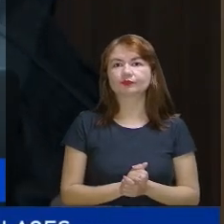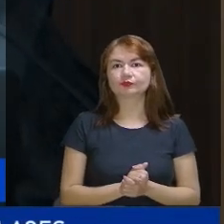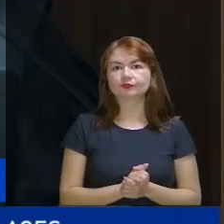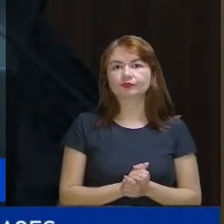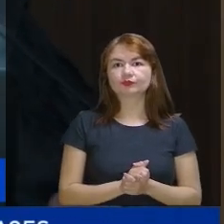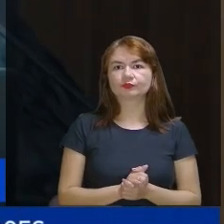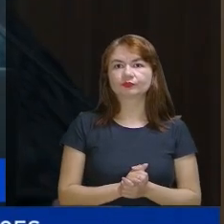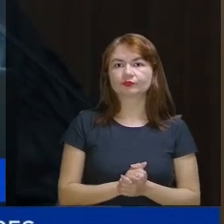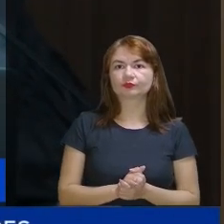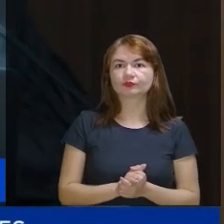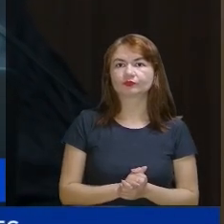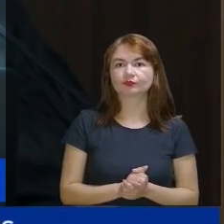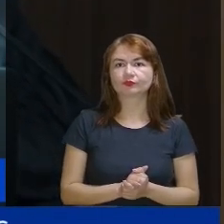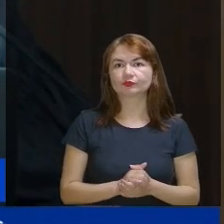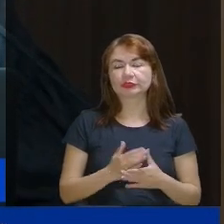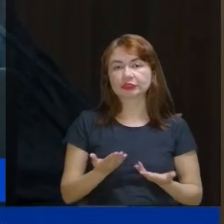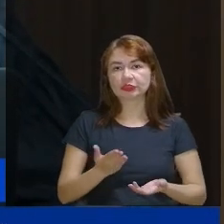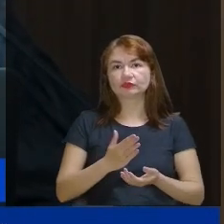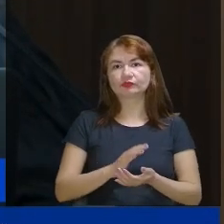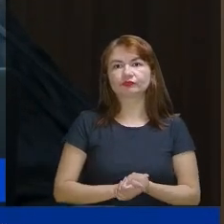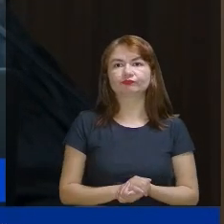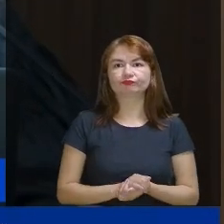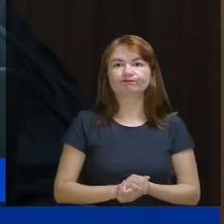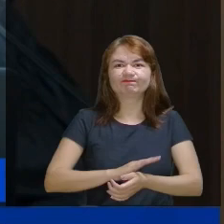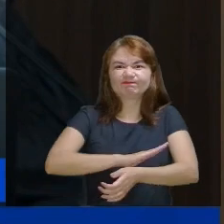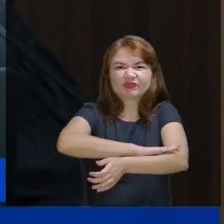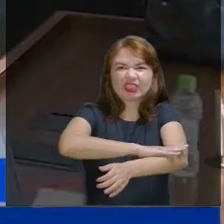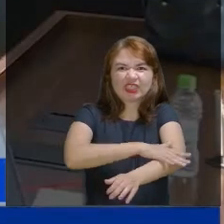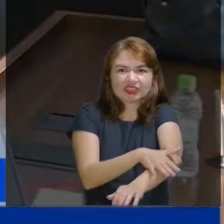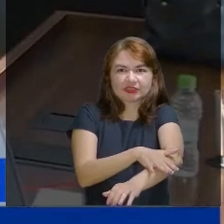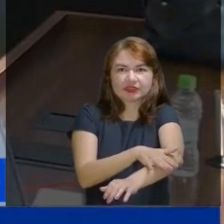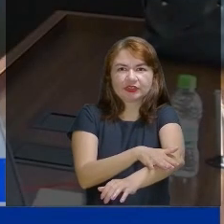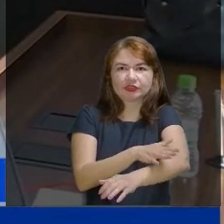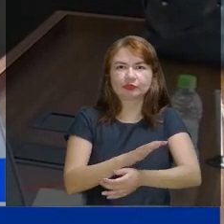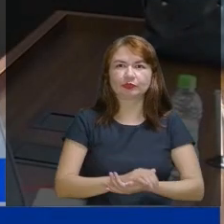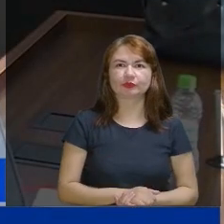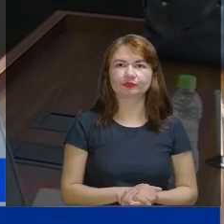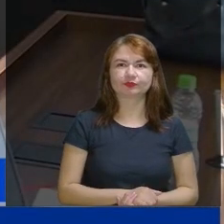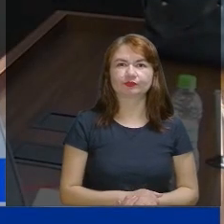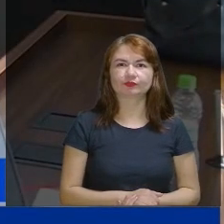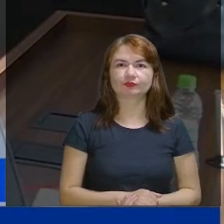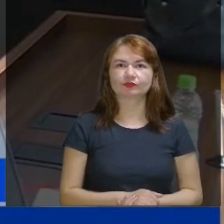efeitos. A questão do racismo é uma questão de